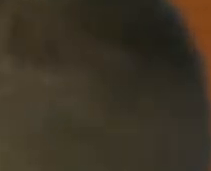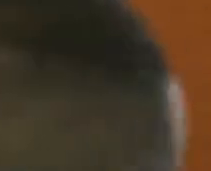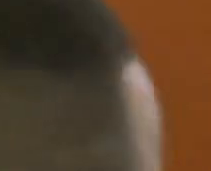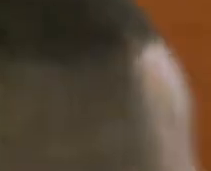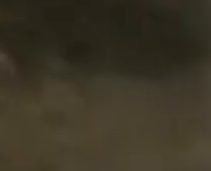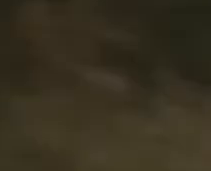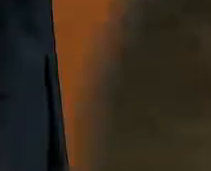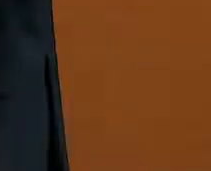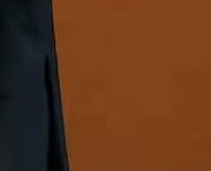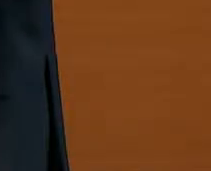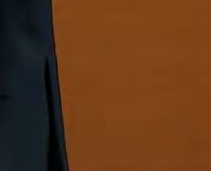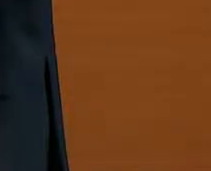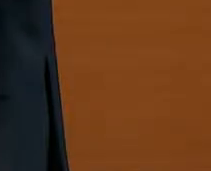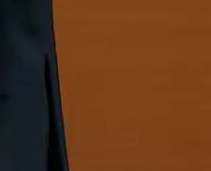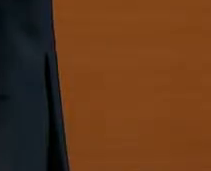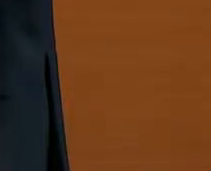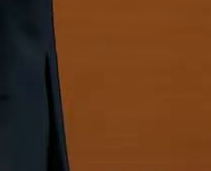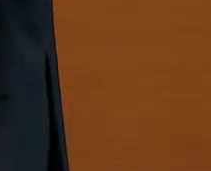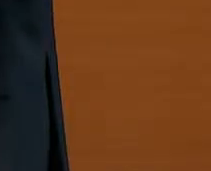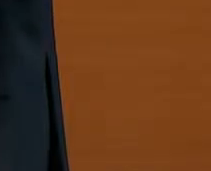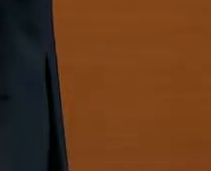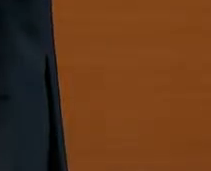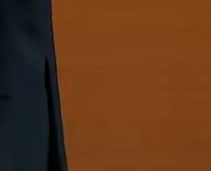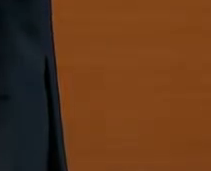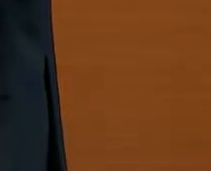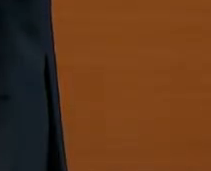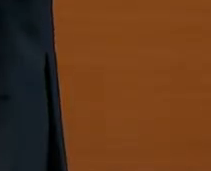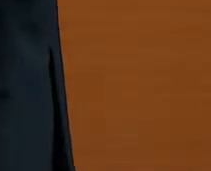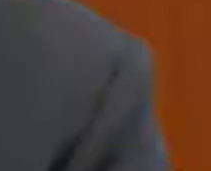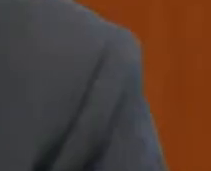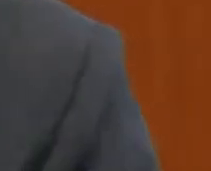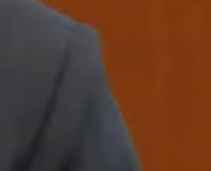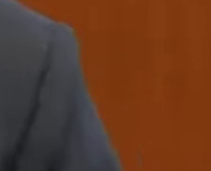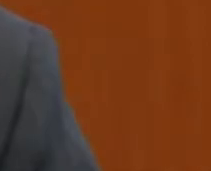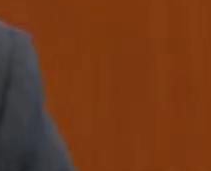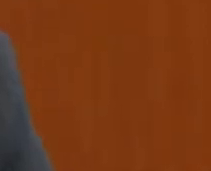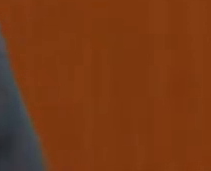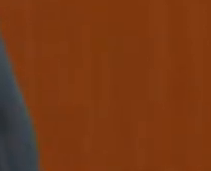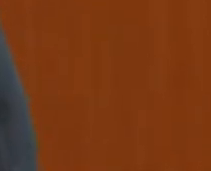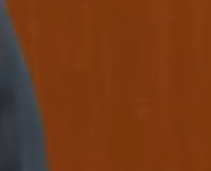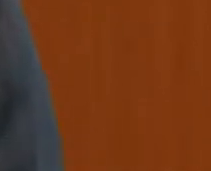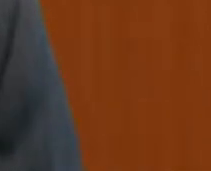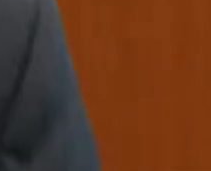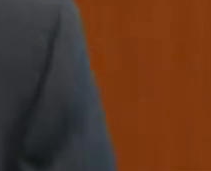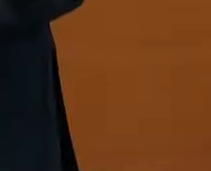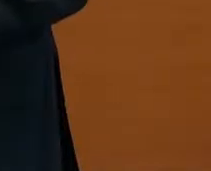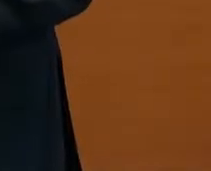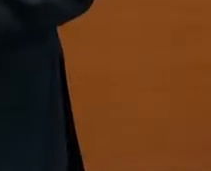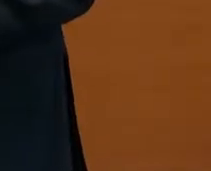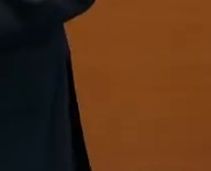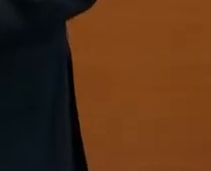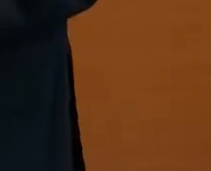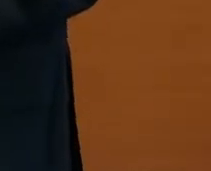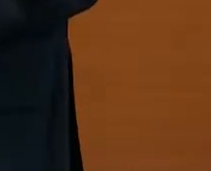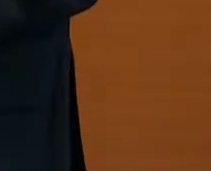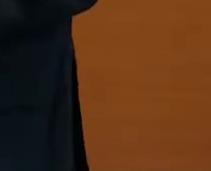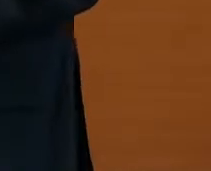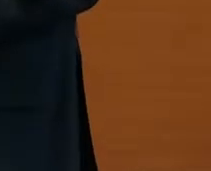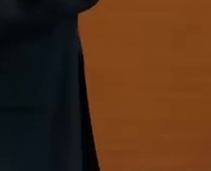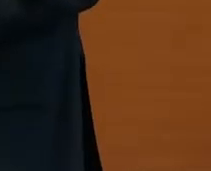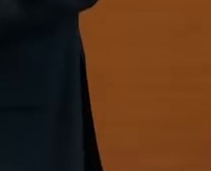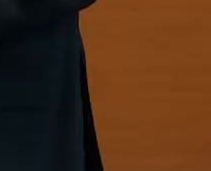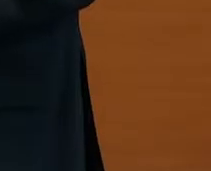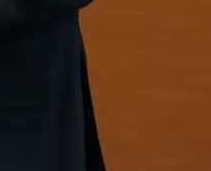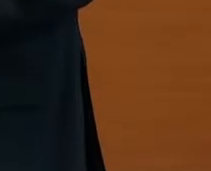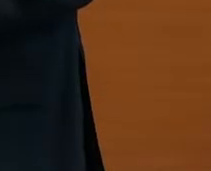os problemas do banco, e hoje o senhor Martinez, Pascoal Martinez Munhoz, não pôde vir, eu aqui, em nome